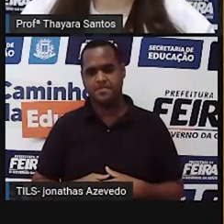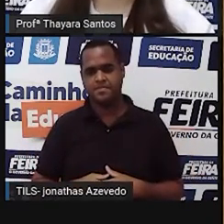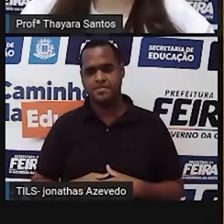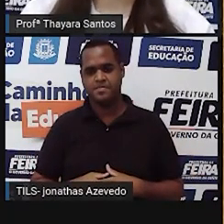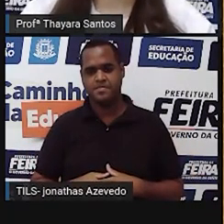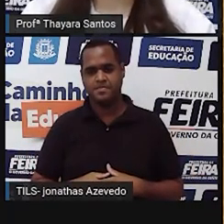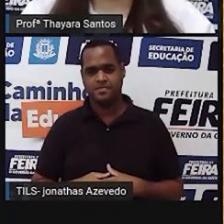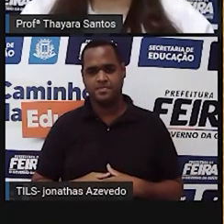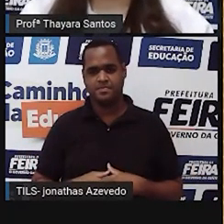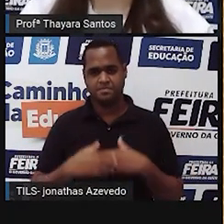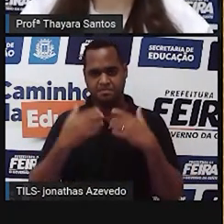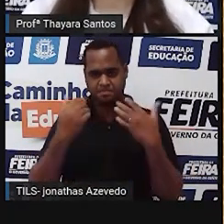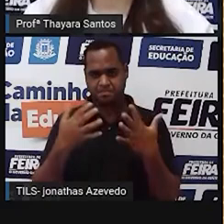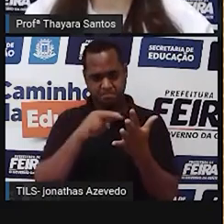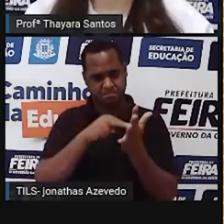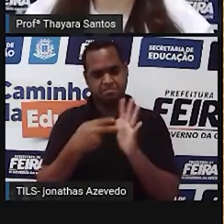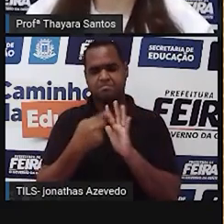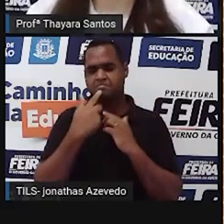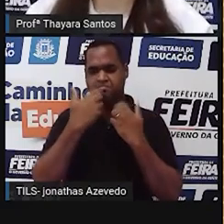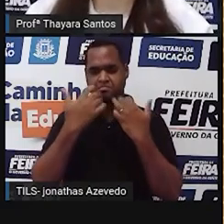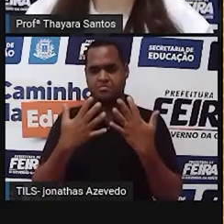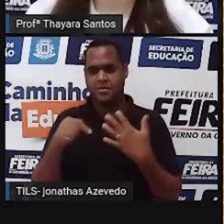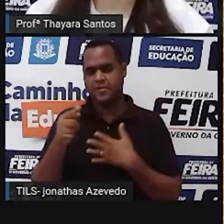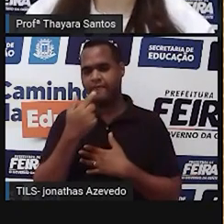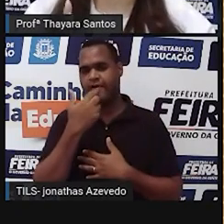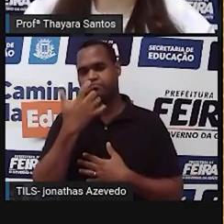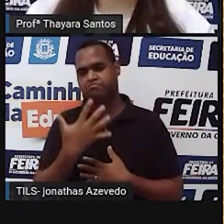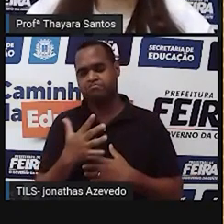Então, isso quer dizer que